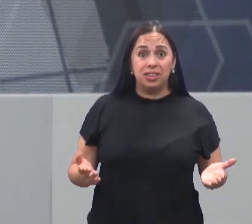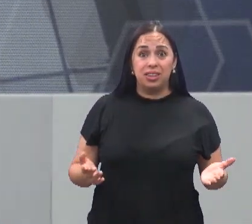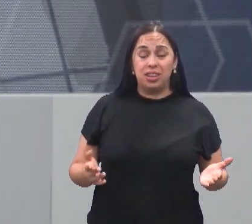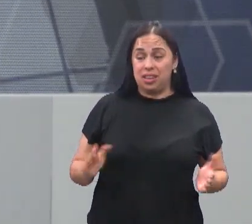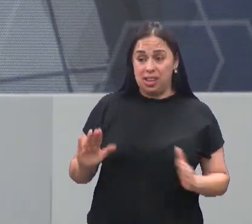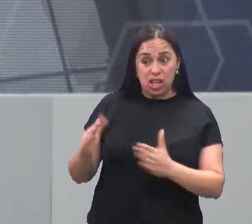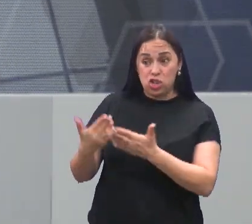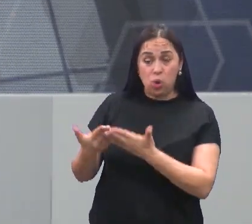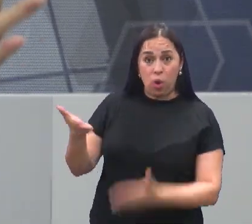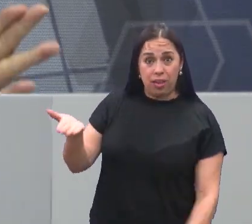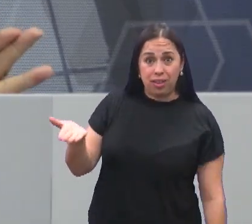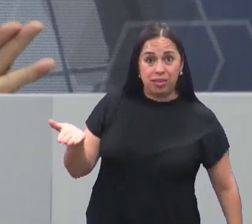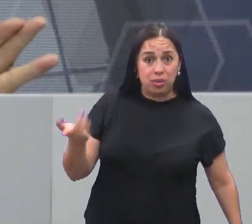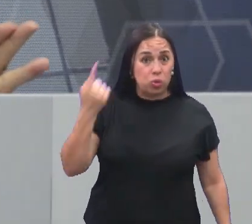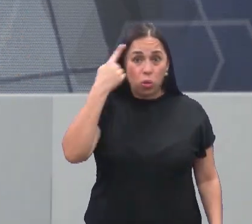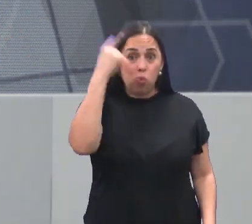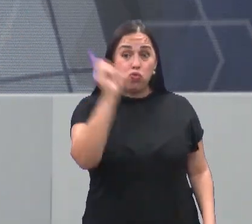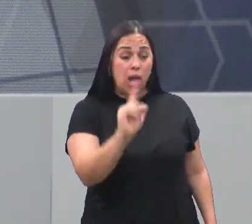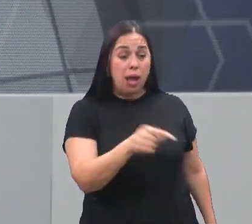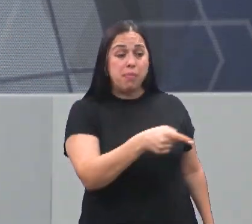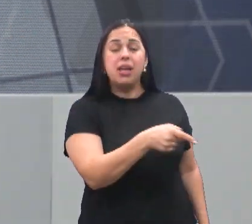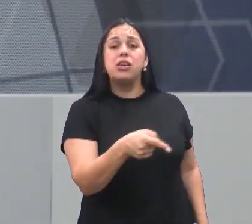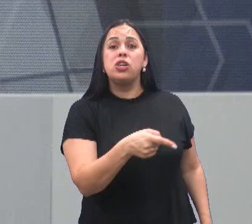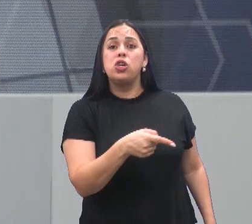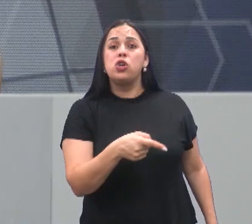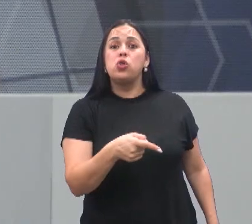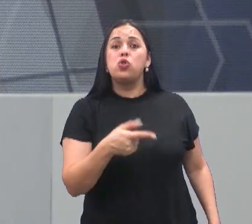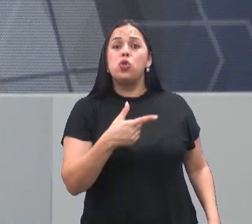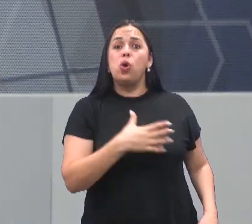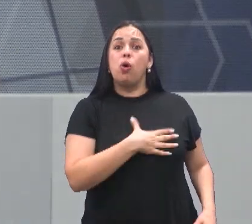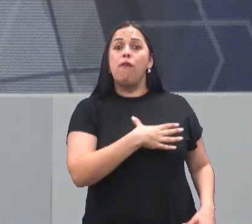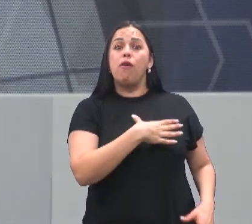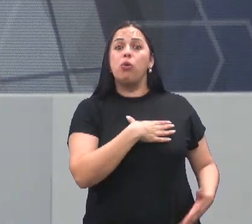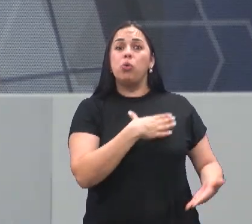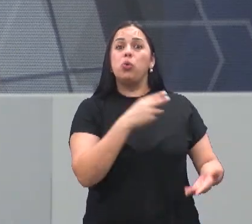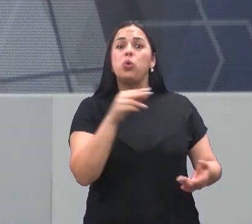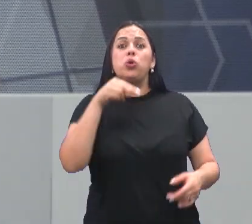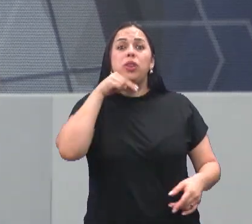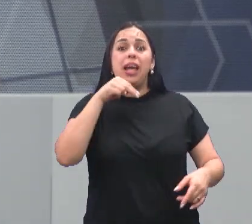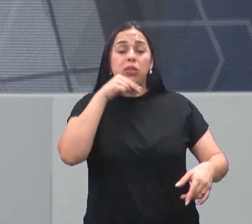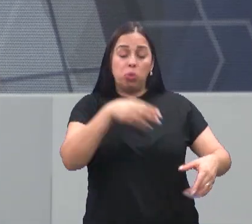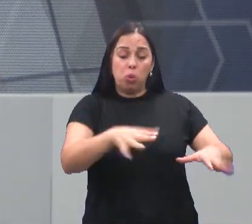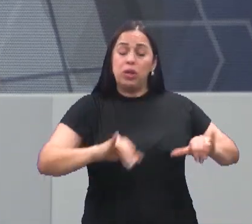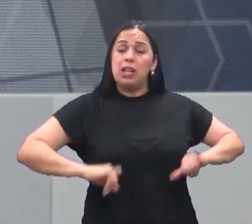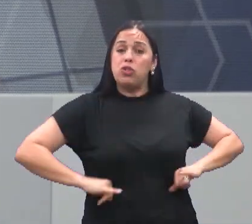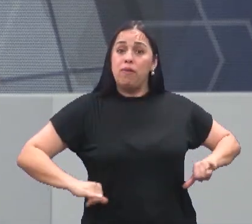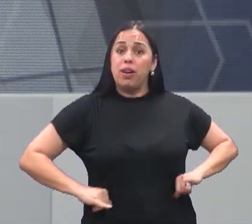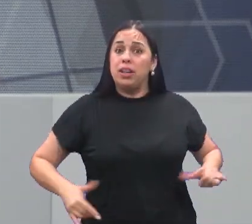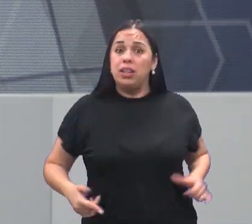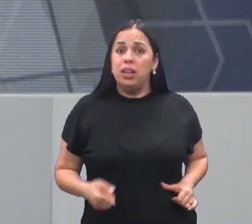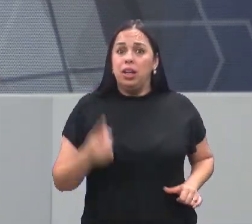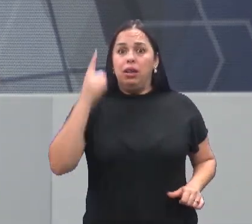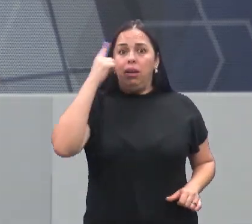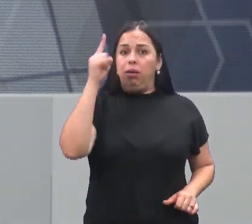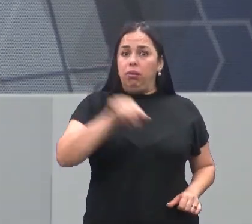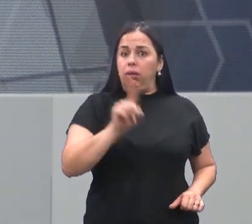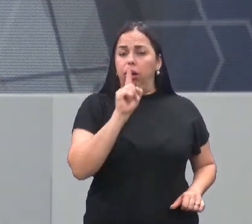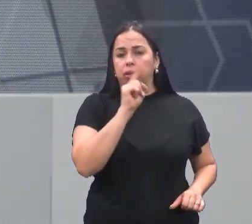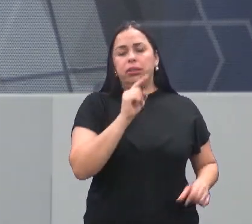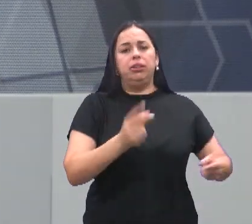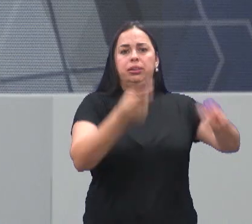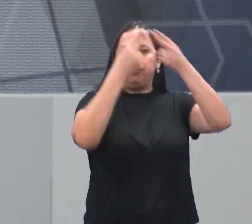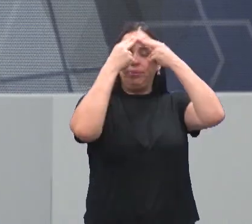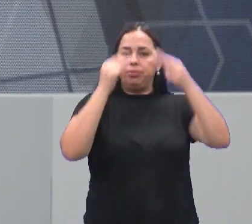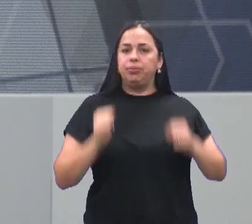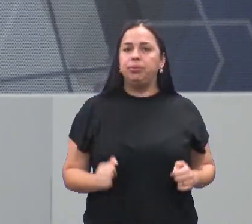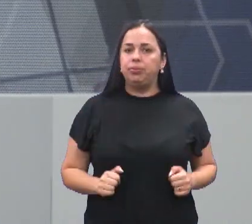da região, não sabe que ela tem, essas 3 crianças na escola têm esse trauma. A